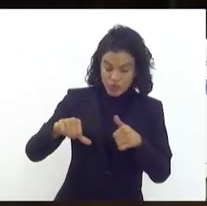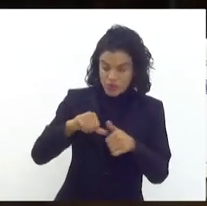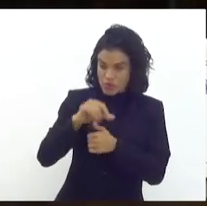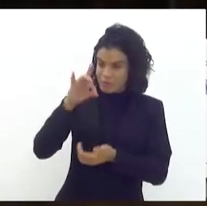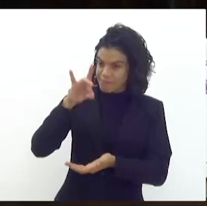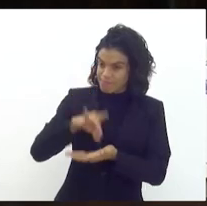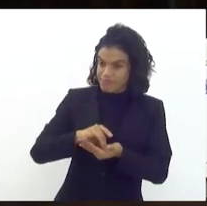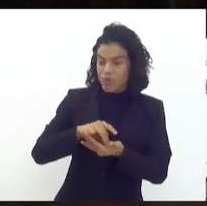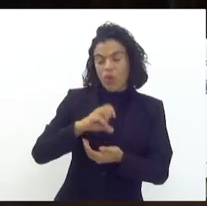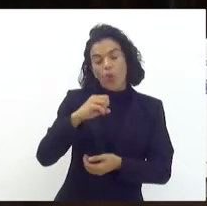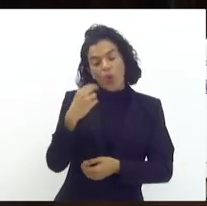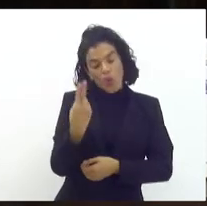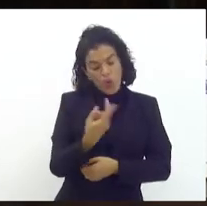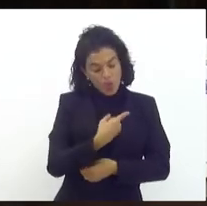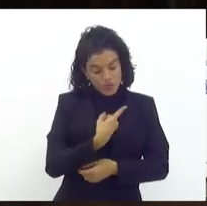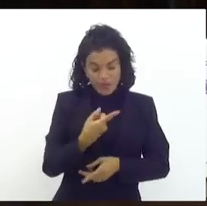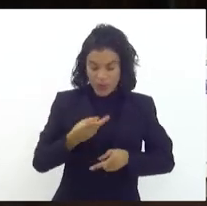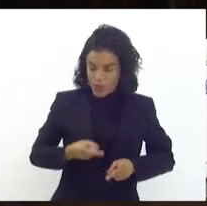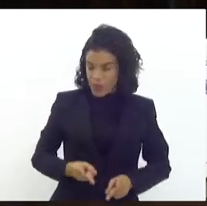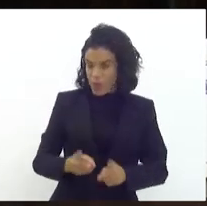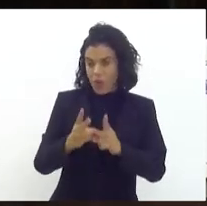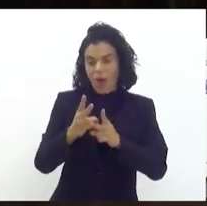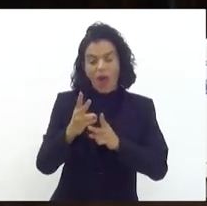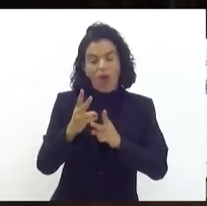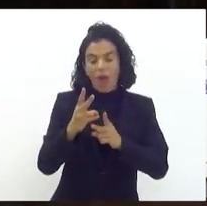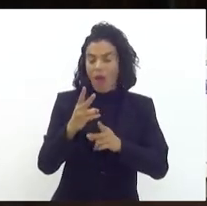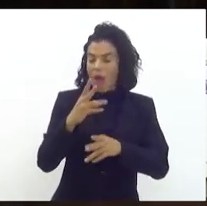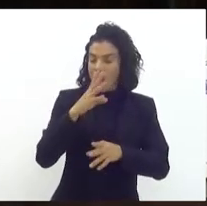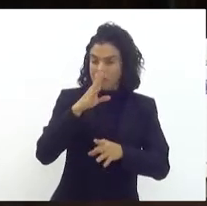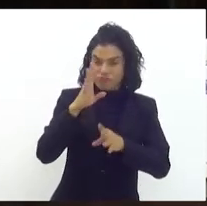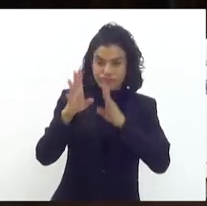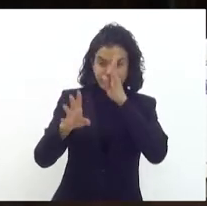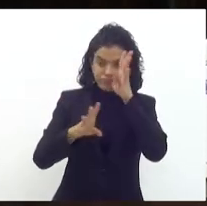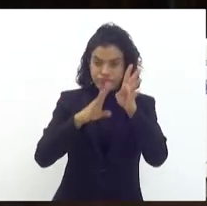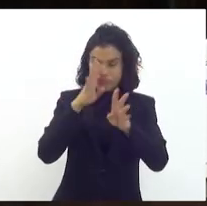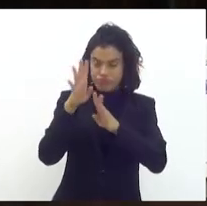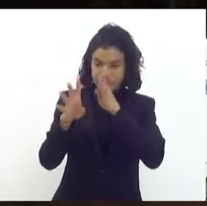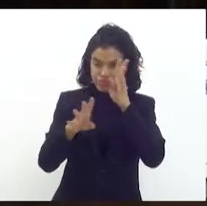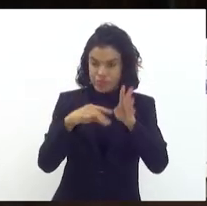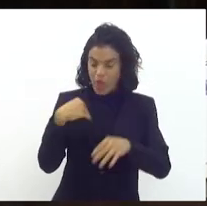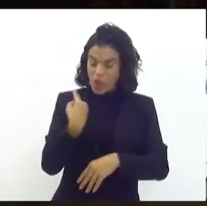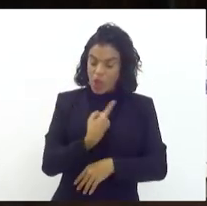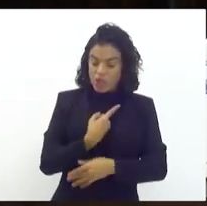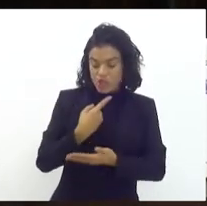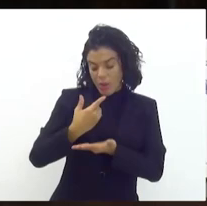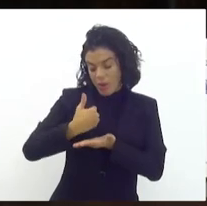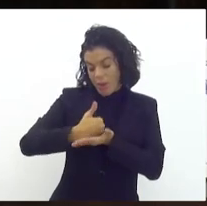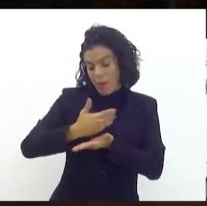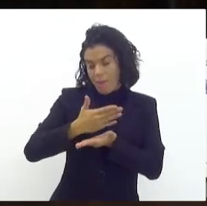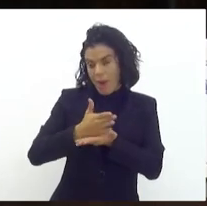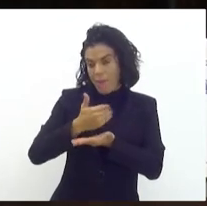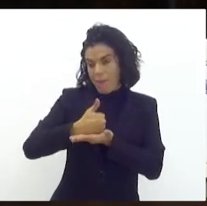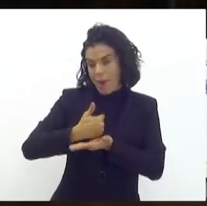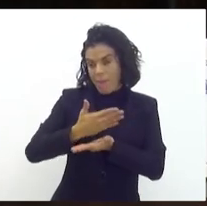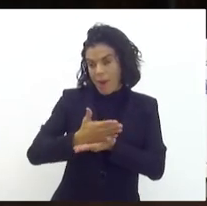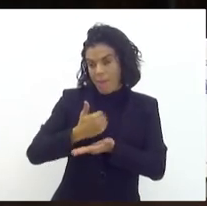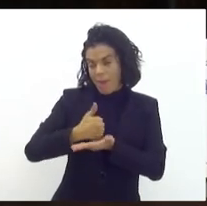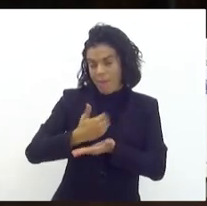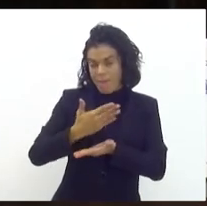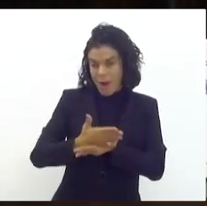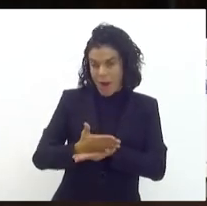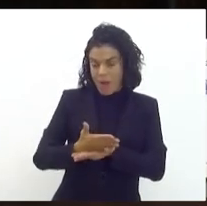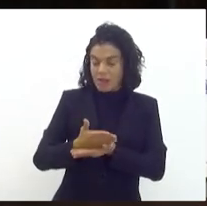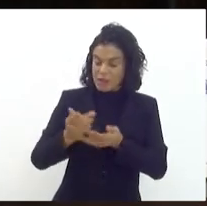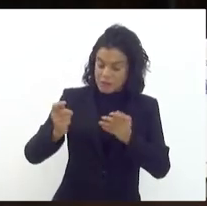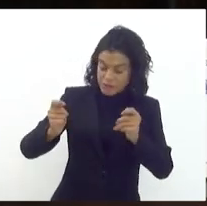ou nós vamos continuar patinando E aí vem a ser a discussão não mas temos que fatiar a reforma tributária a fim